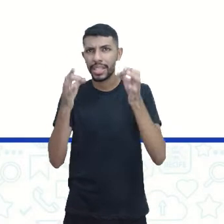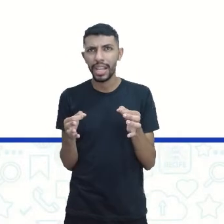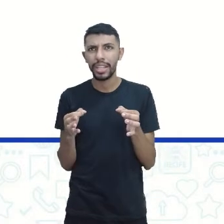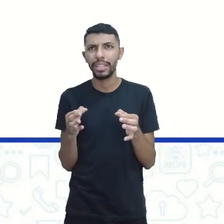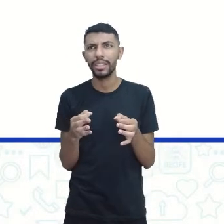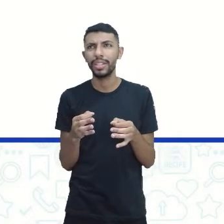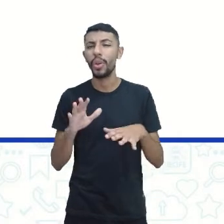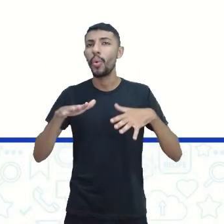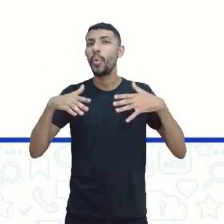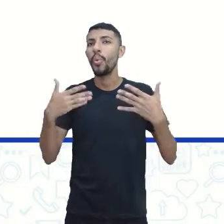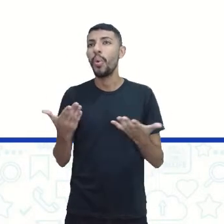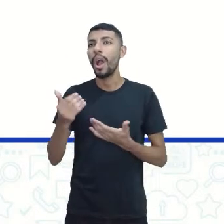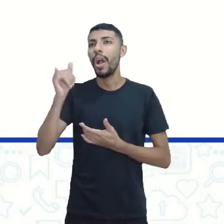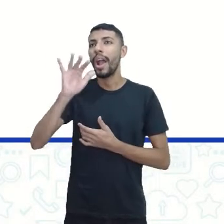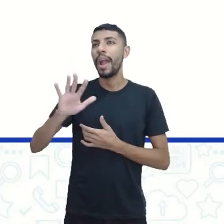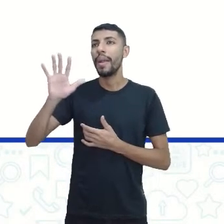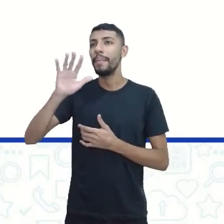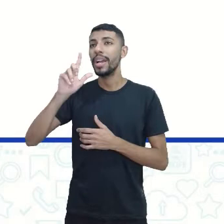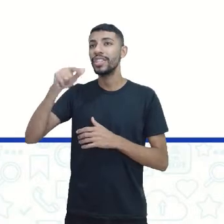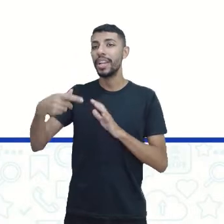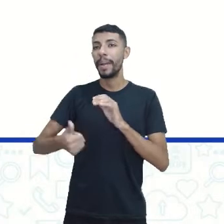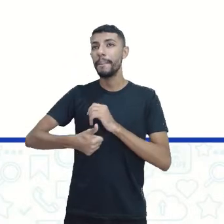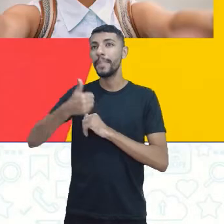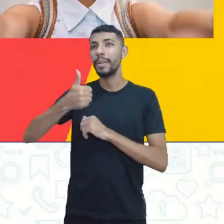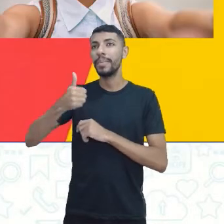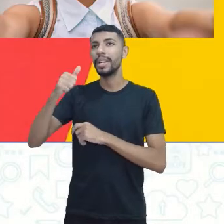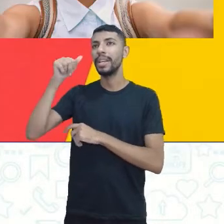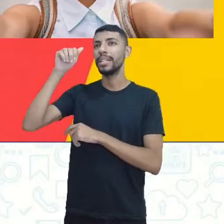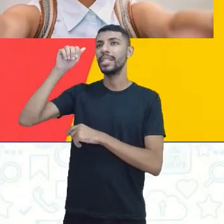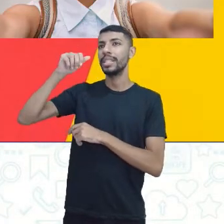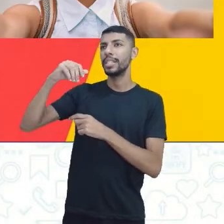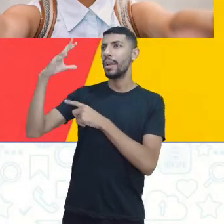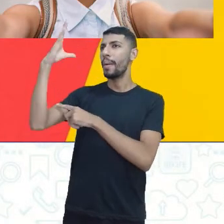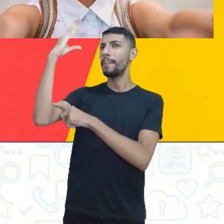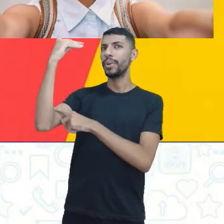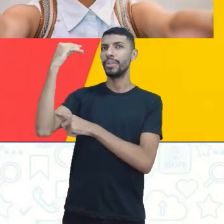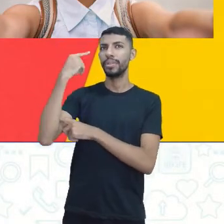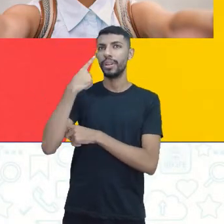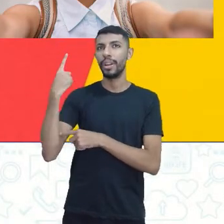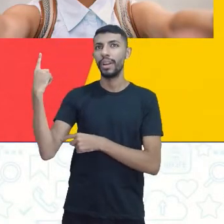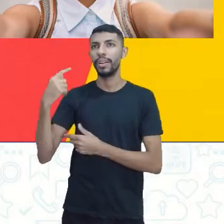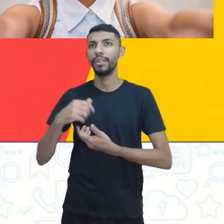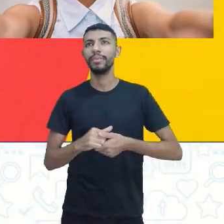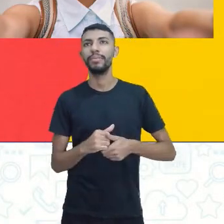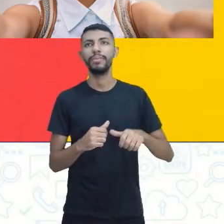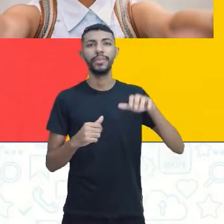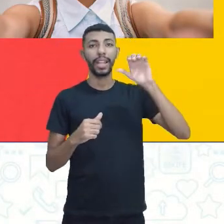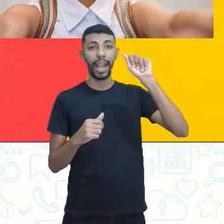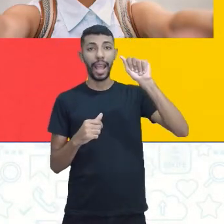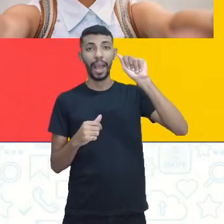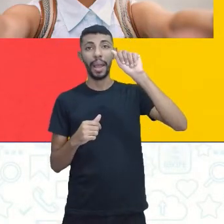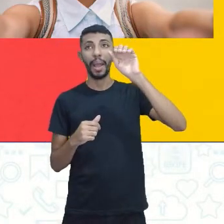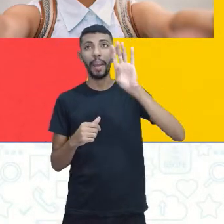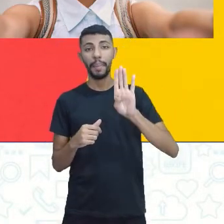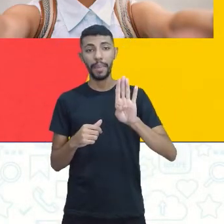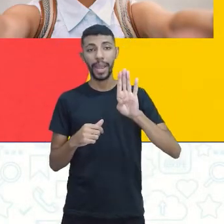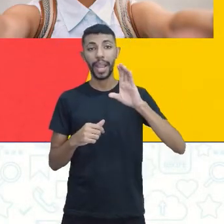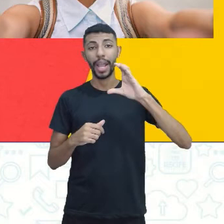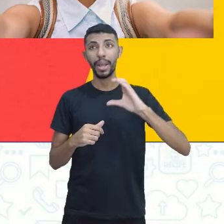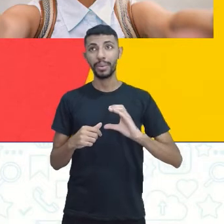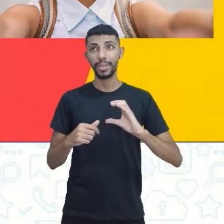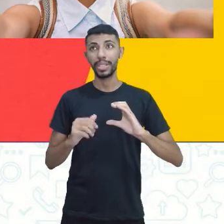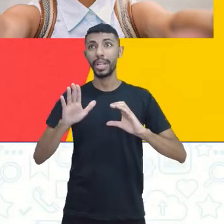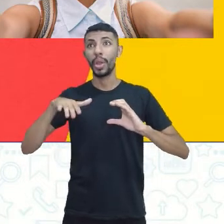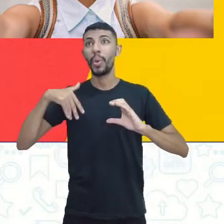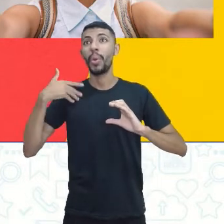a seguir foi a primeira selfie tirada na história? Letra A, letra B ou letra